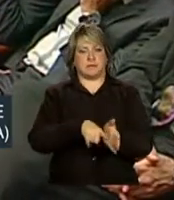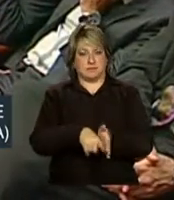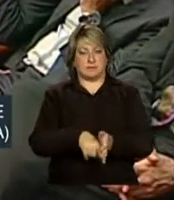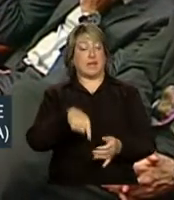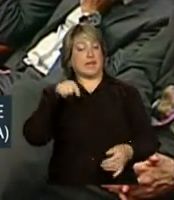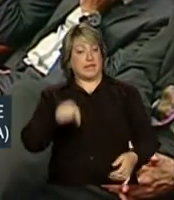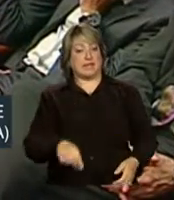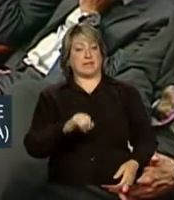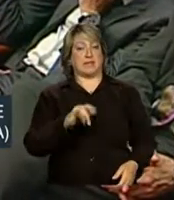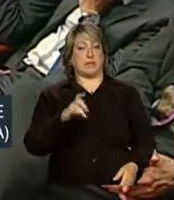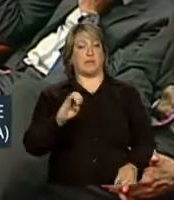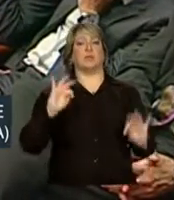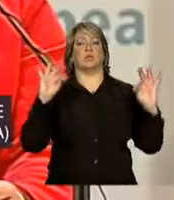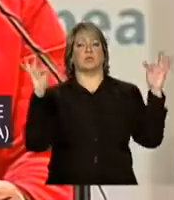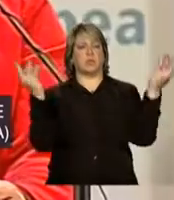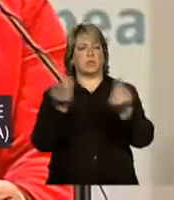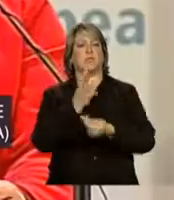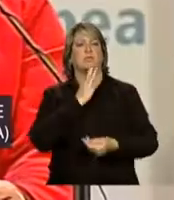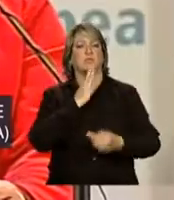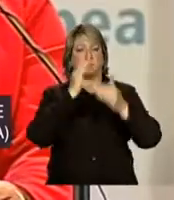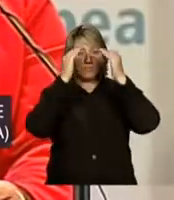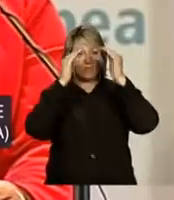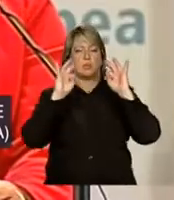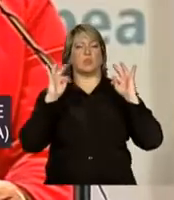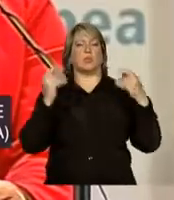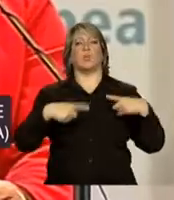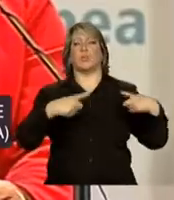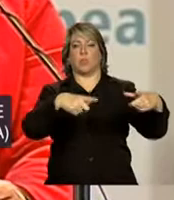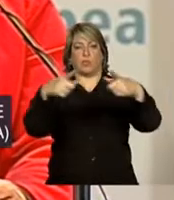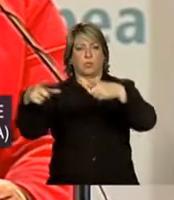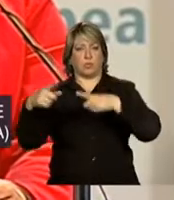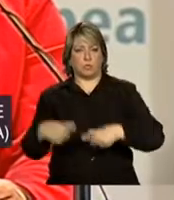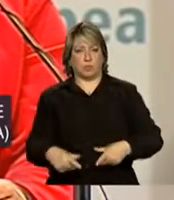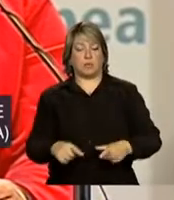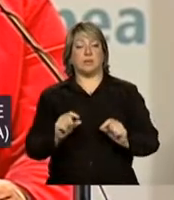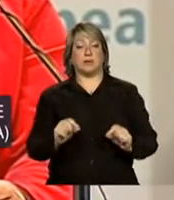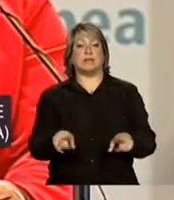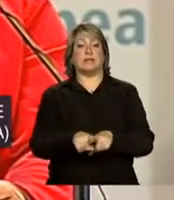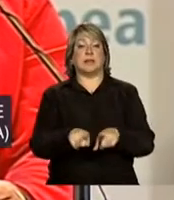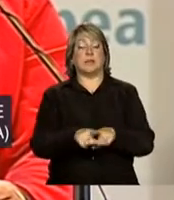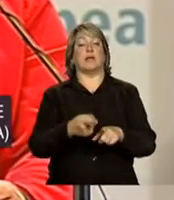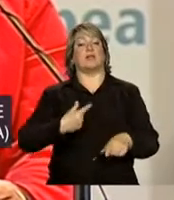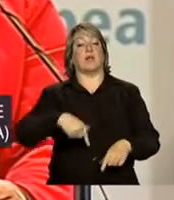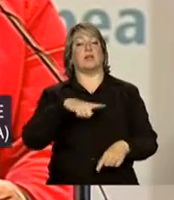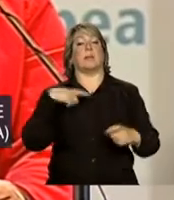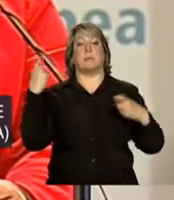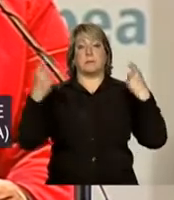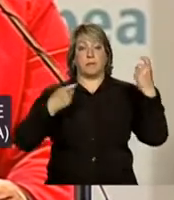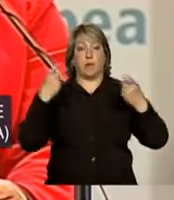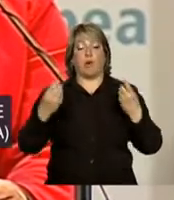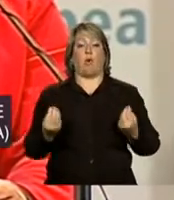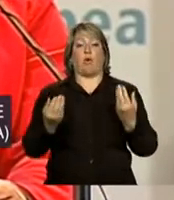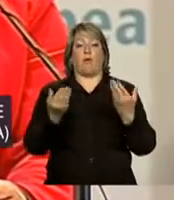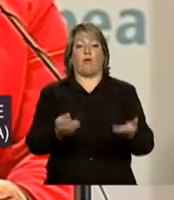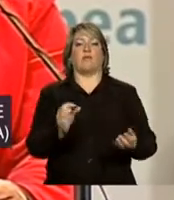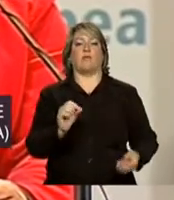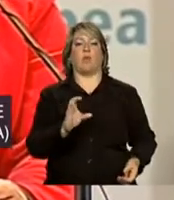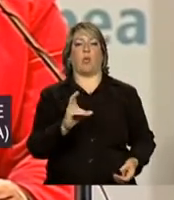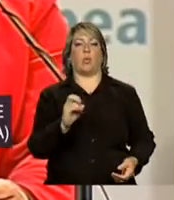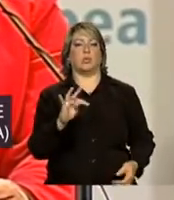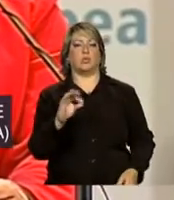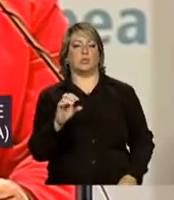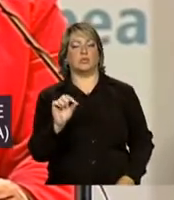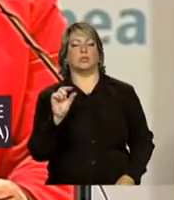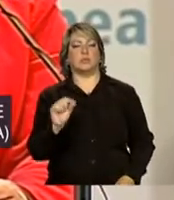sido bastante reconhecida nos diferentes rincões, na medida em que também temos nos preocupado com a oferta de cursos que percorrem